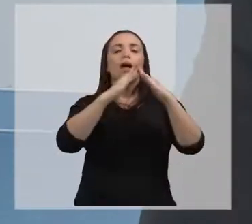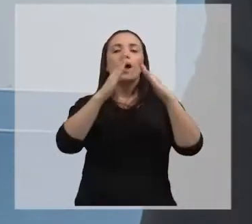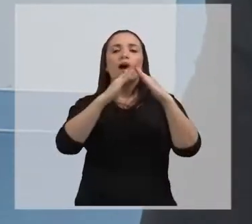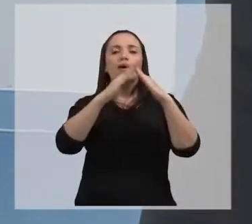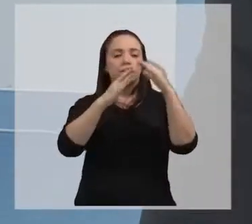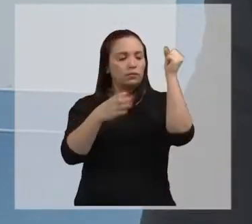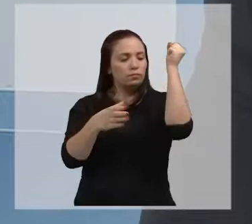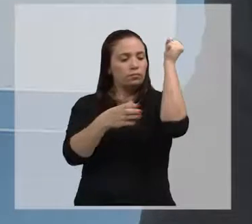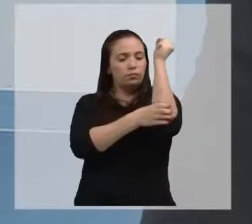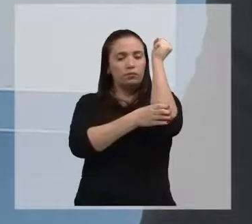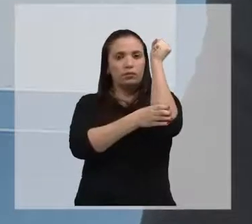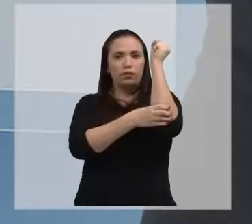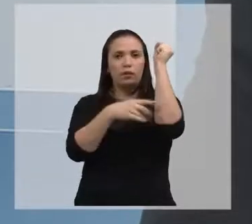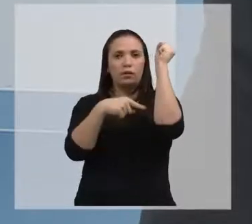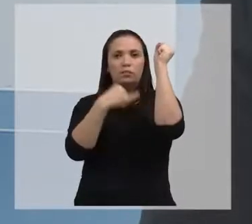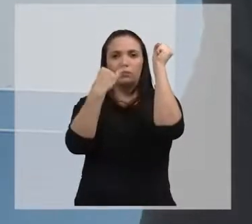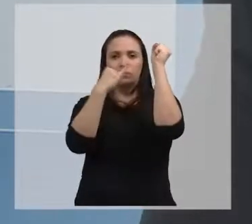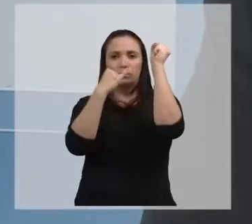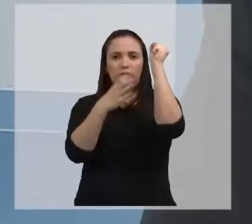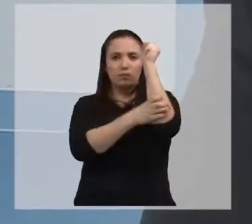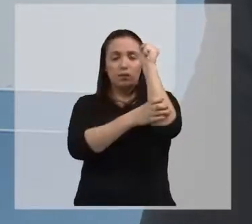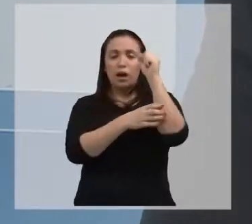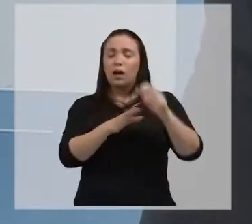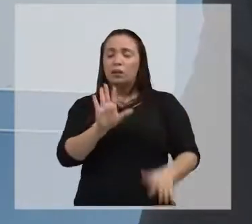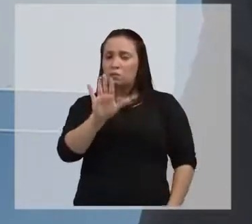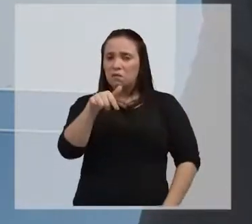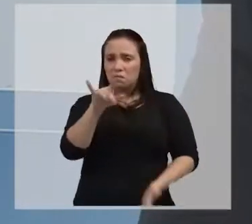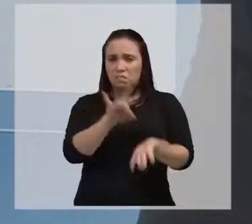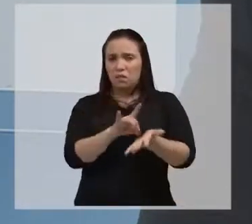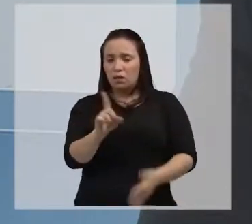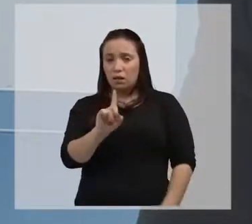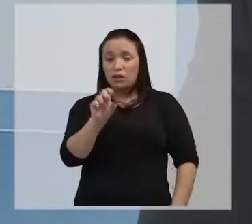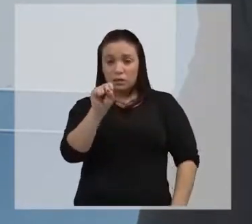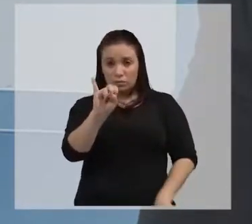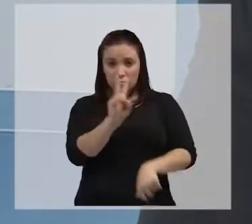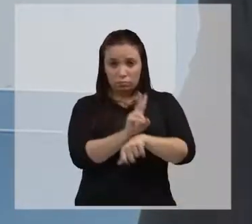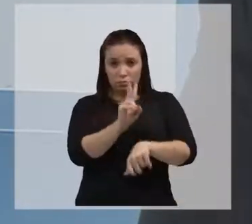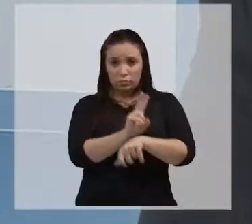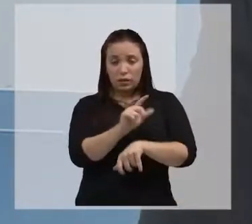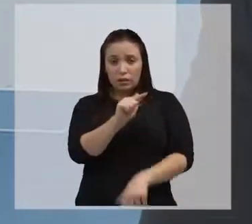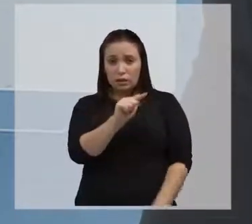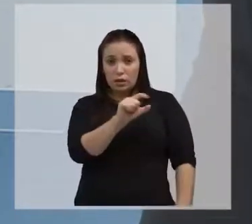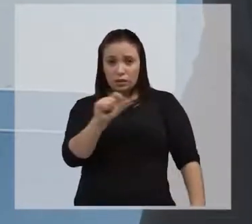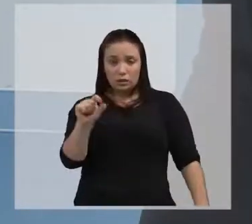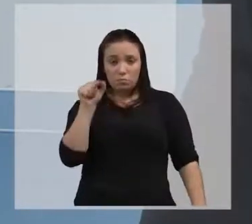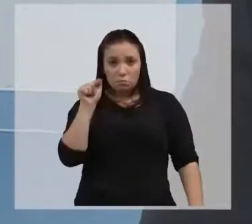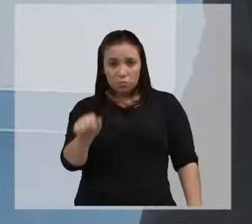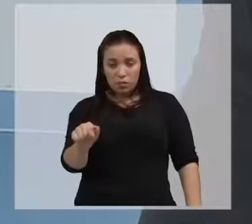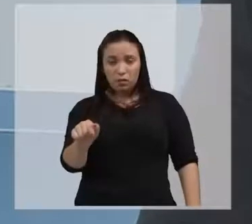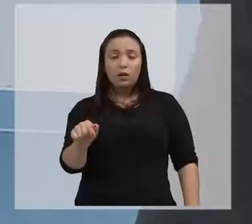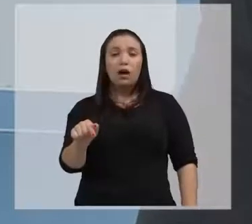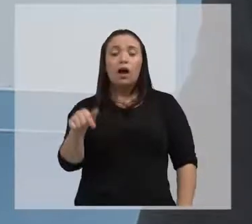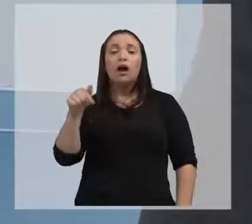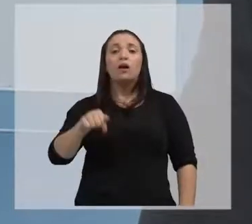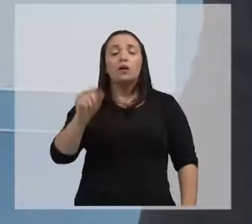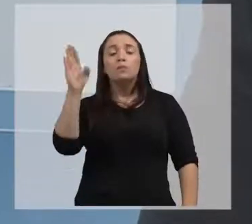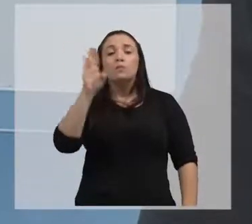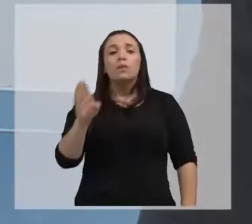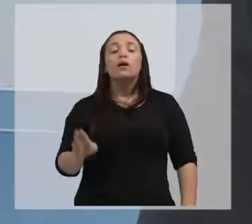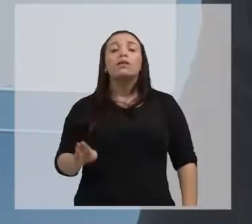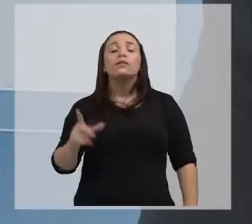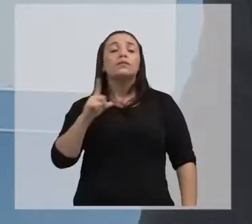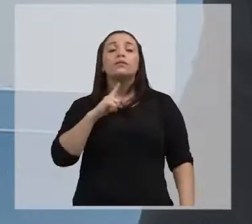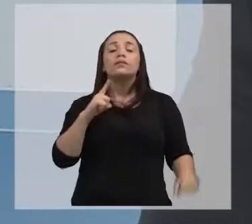Se fosse verdade que o Brasil tem 700 mil presos, que é mentira, mas se fosse verdade, e tem muita gente querendo soltar todo mundo, se fosse verdade, o Brasil tira sabe o